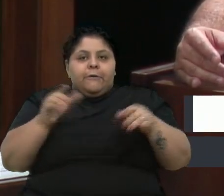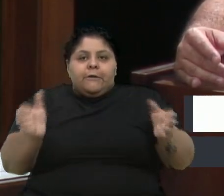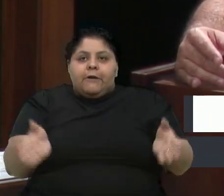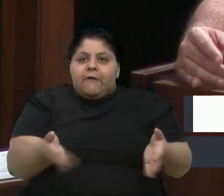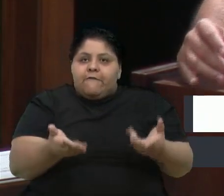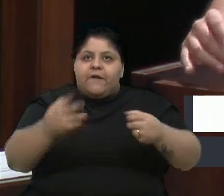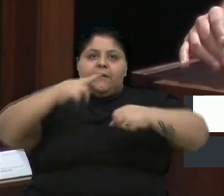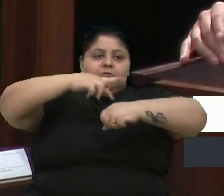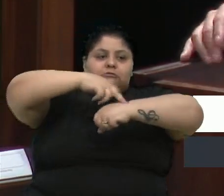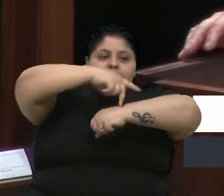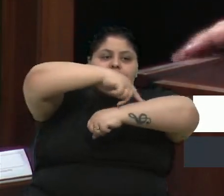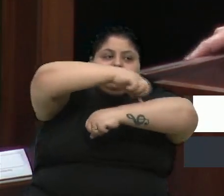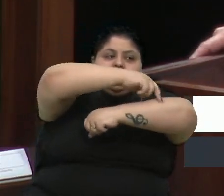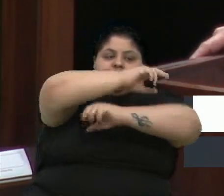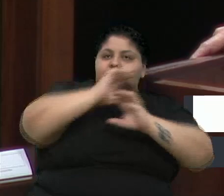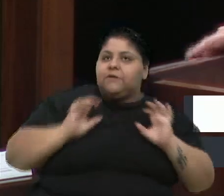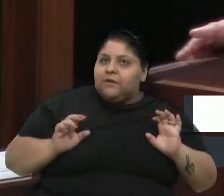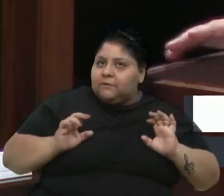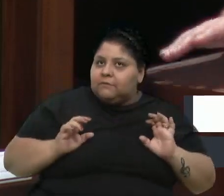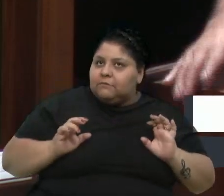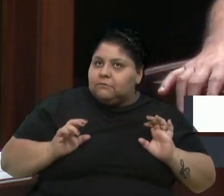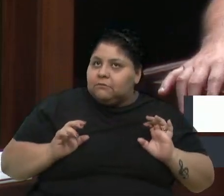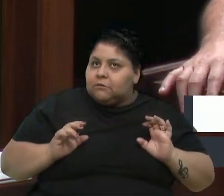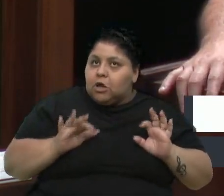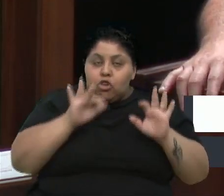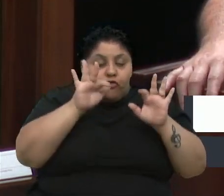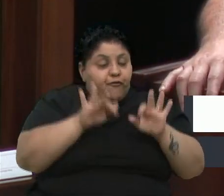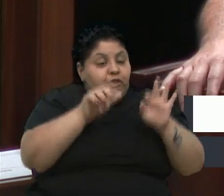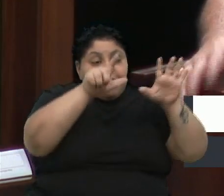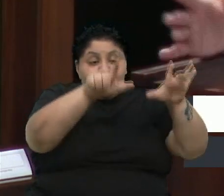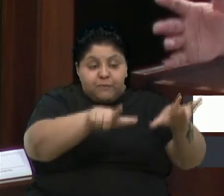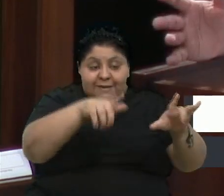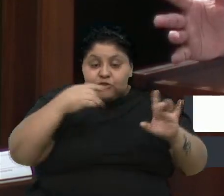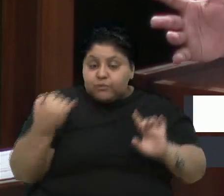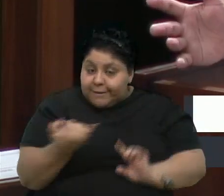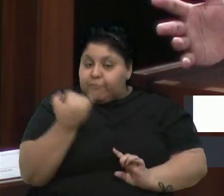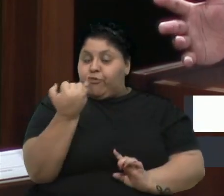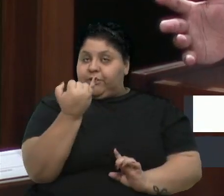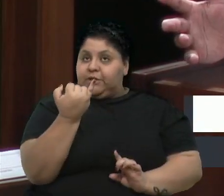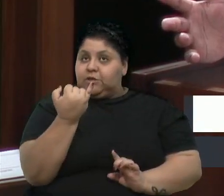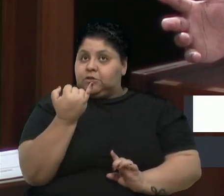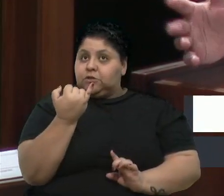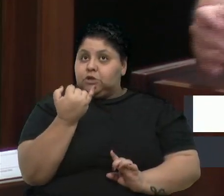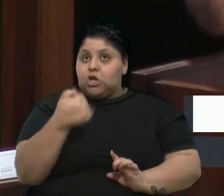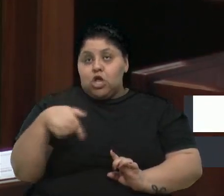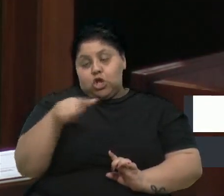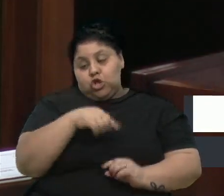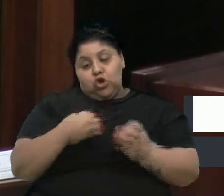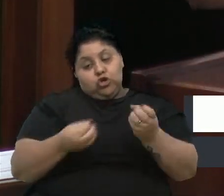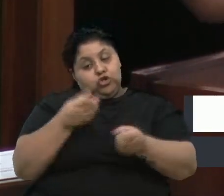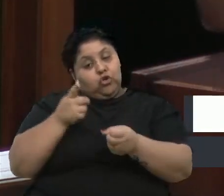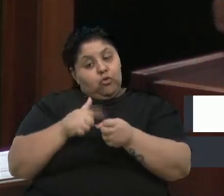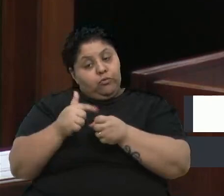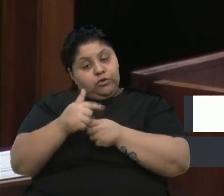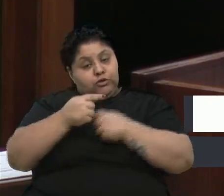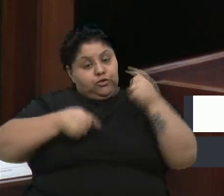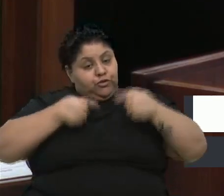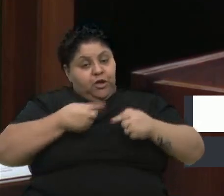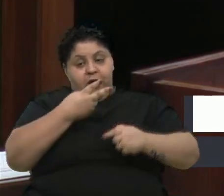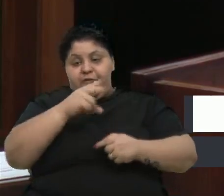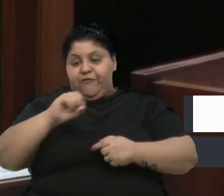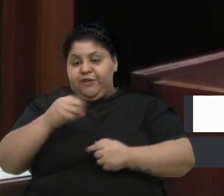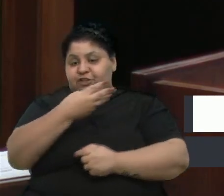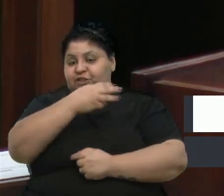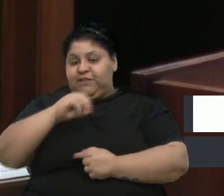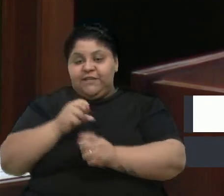desfile. Então, acaba sendo um espaço muito importante e que nós, enquanto cidade, né, discutimos isso há 20, 30 anos